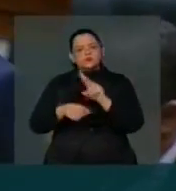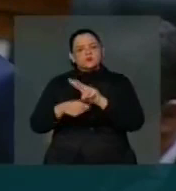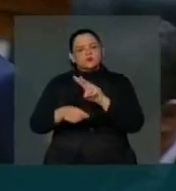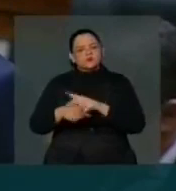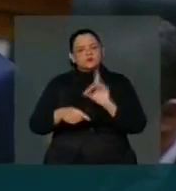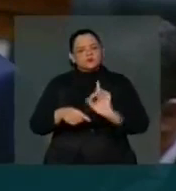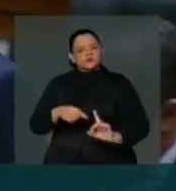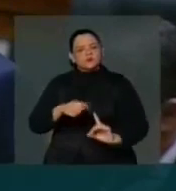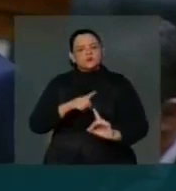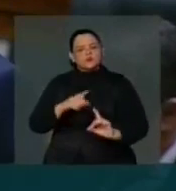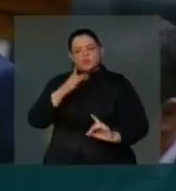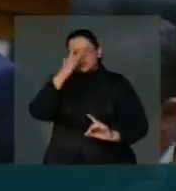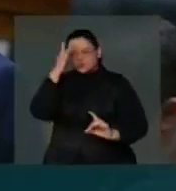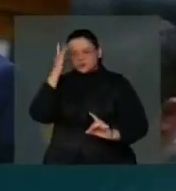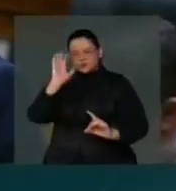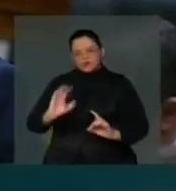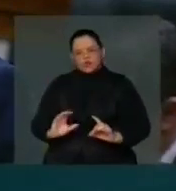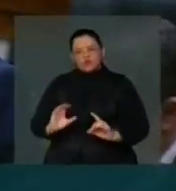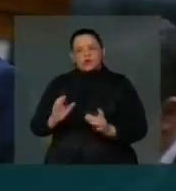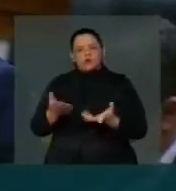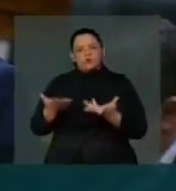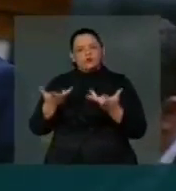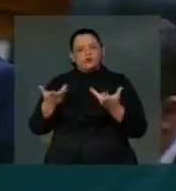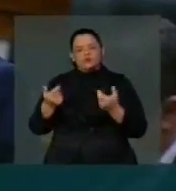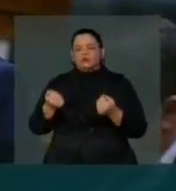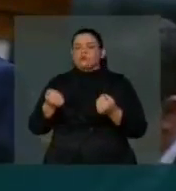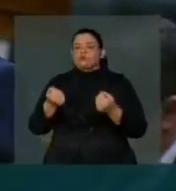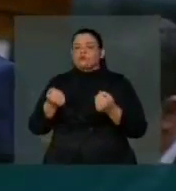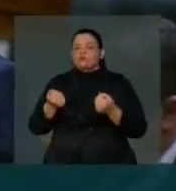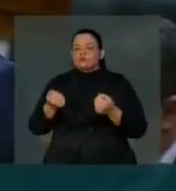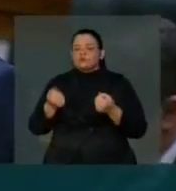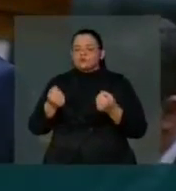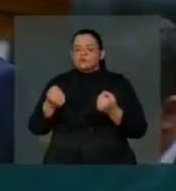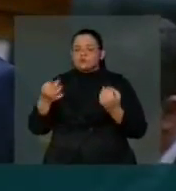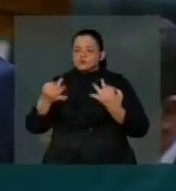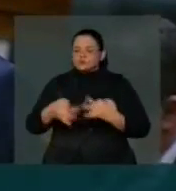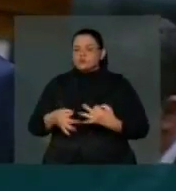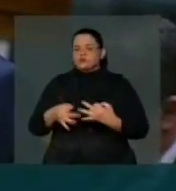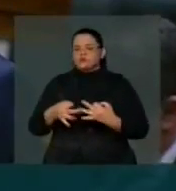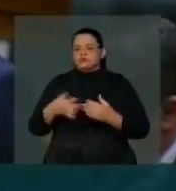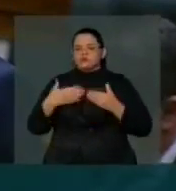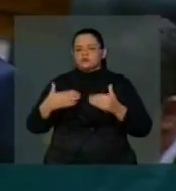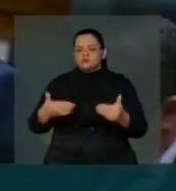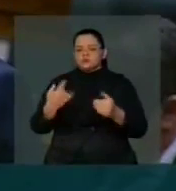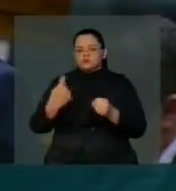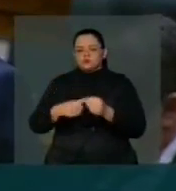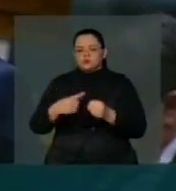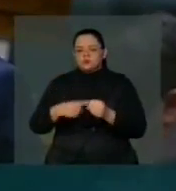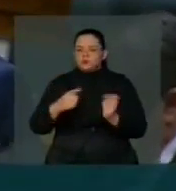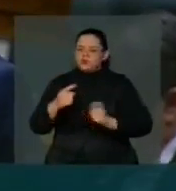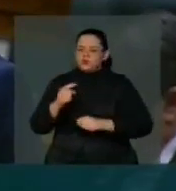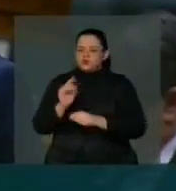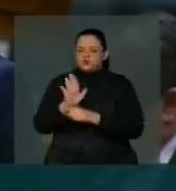humanos, garantir a cidadania. E eu tenho certeza absoluta que o Ministério das Cidades pode dar essa grande